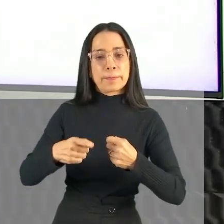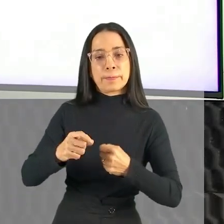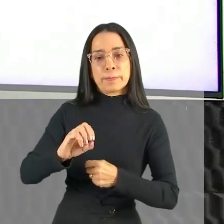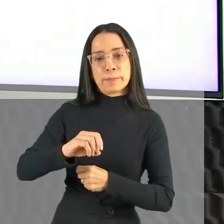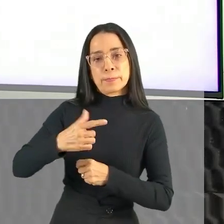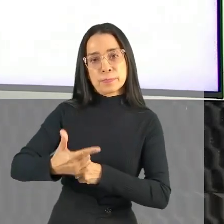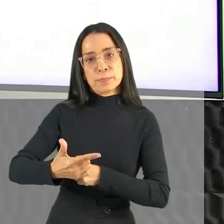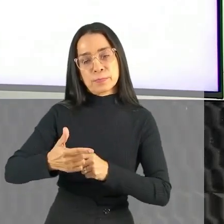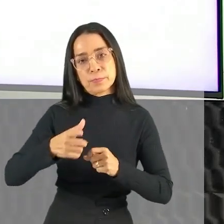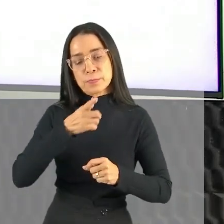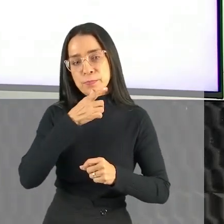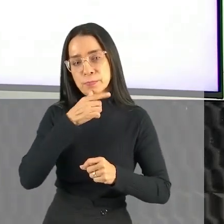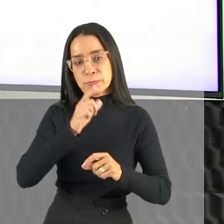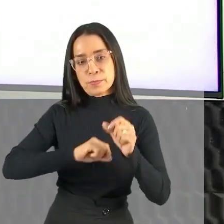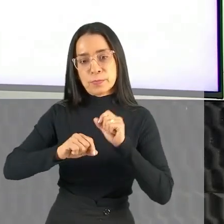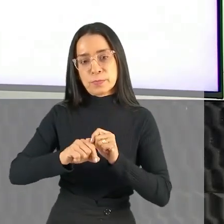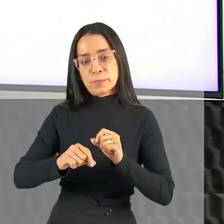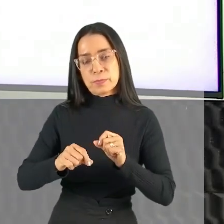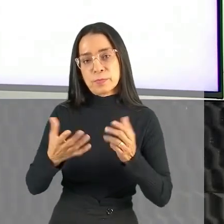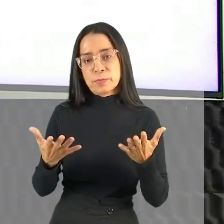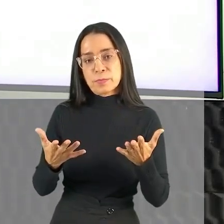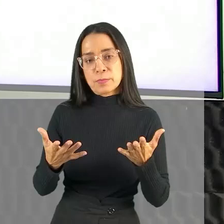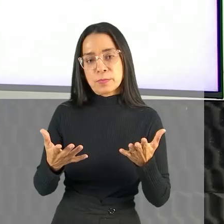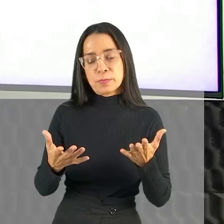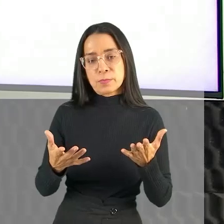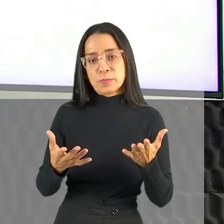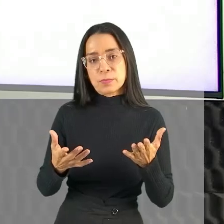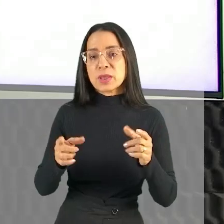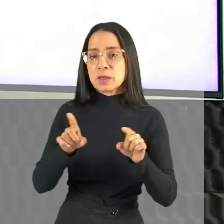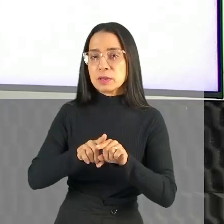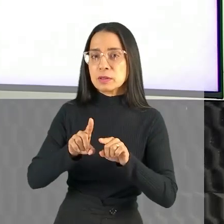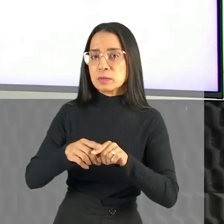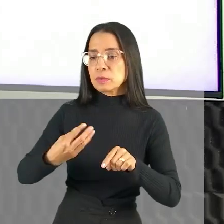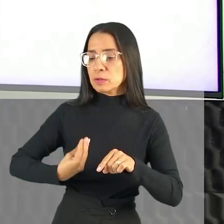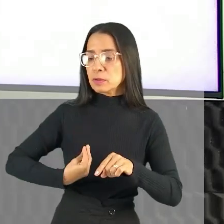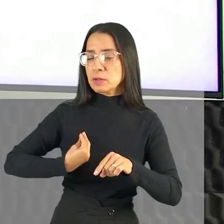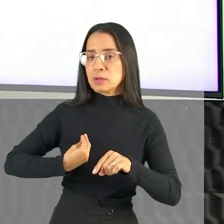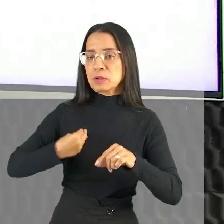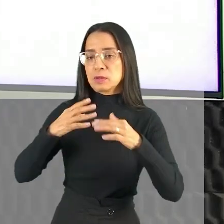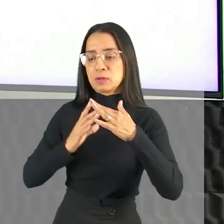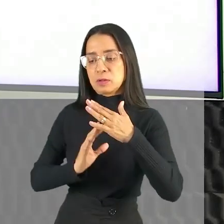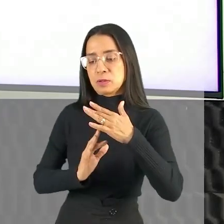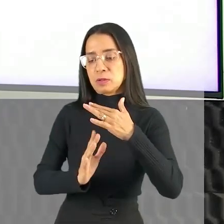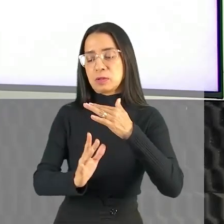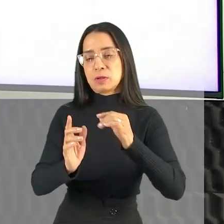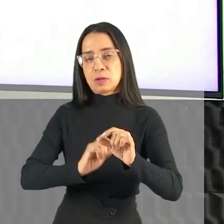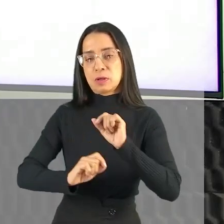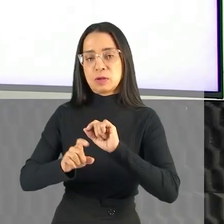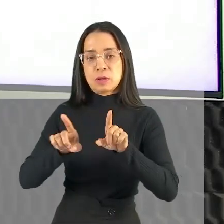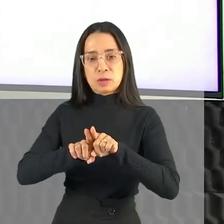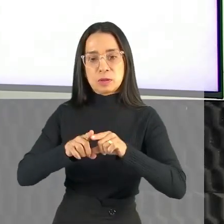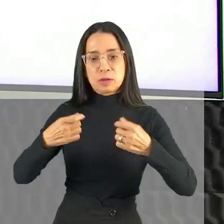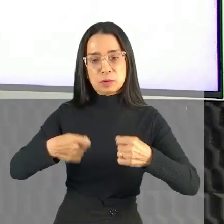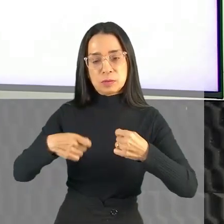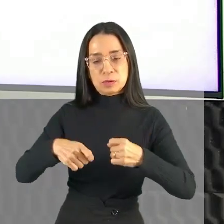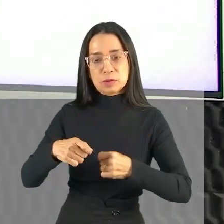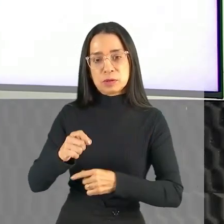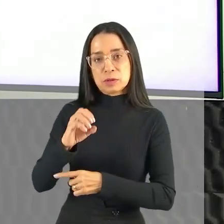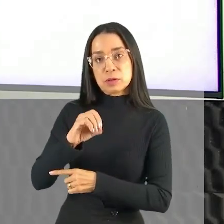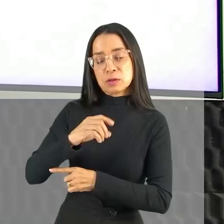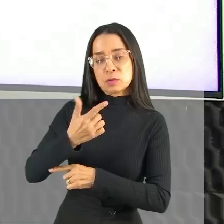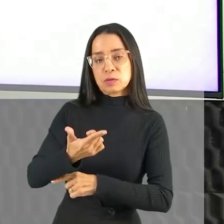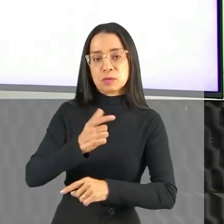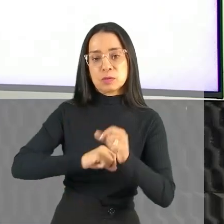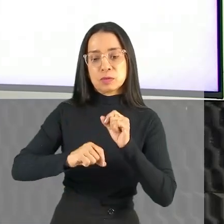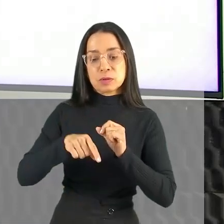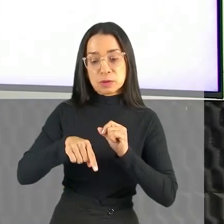a própria existência das algas, né, principalmente, já demanda o oxigênio da água, e essa água vai ficando cada vez com menos oxigênio,